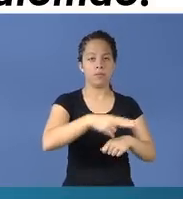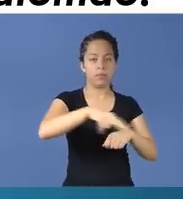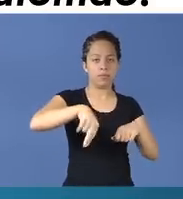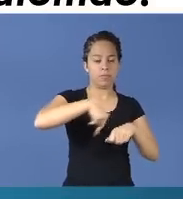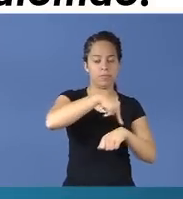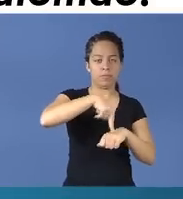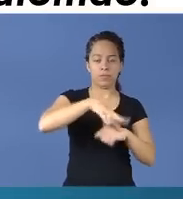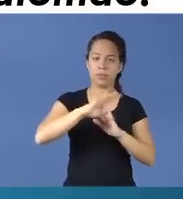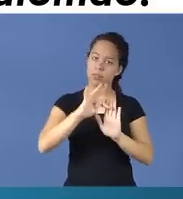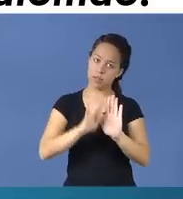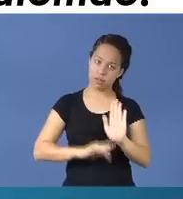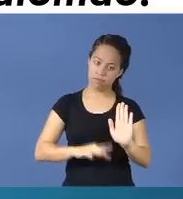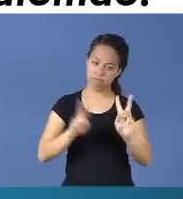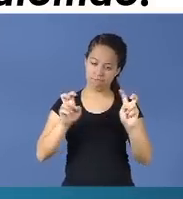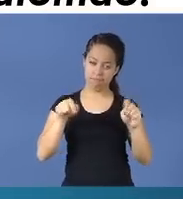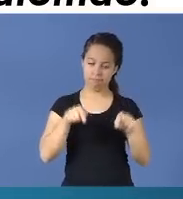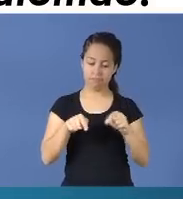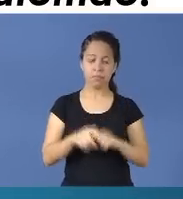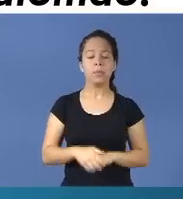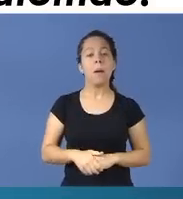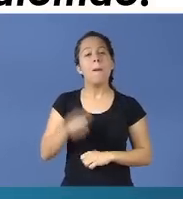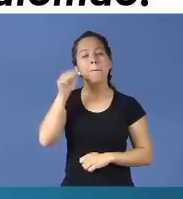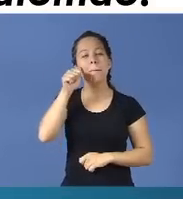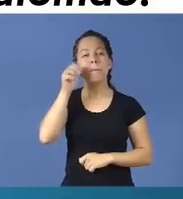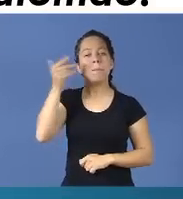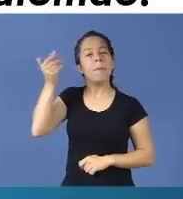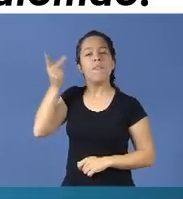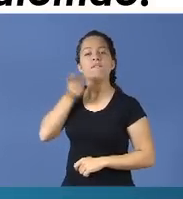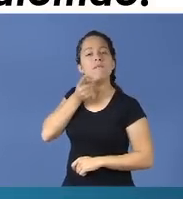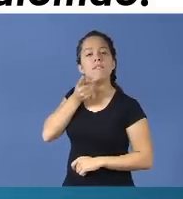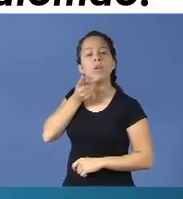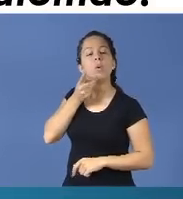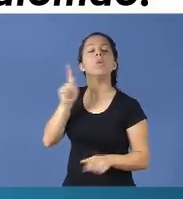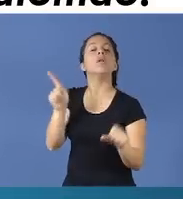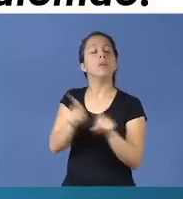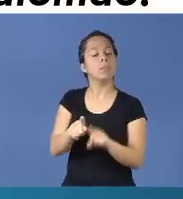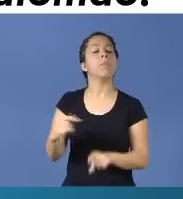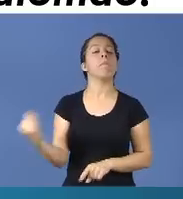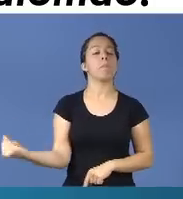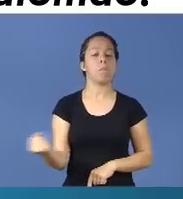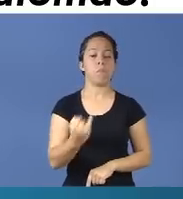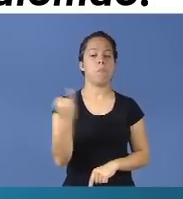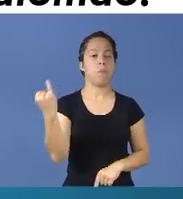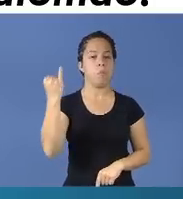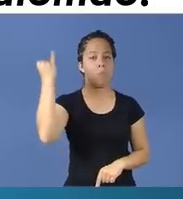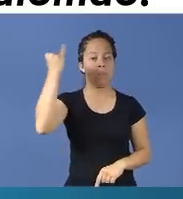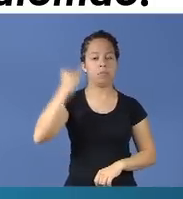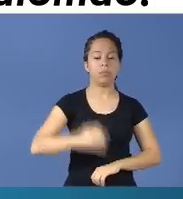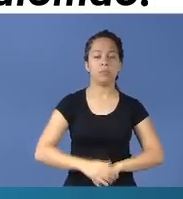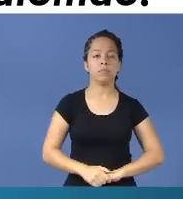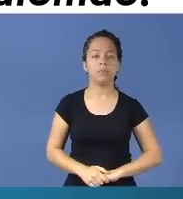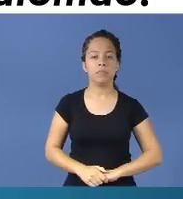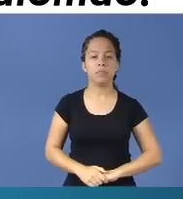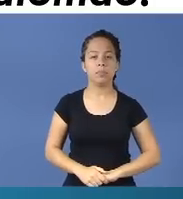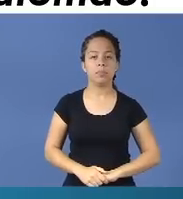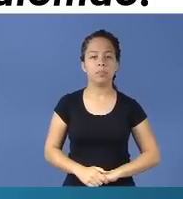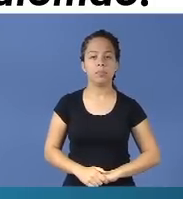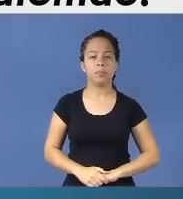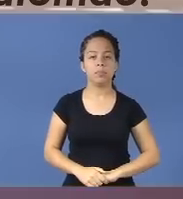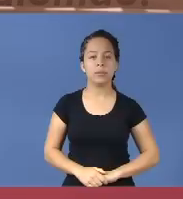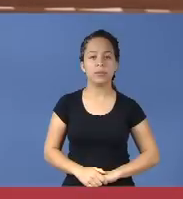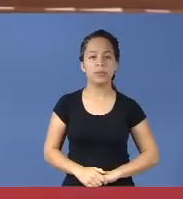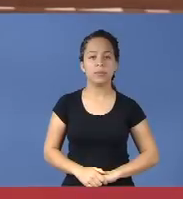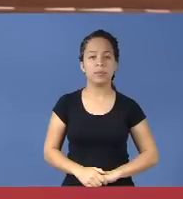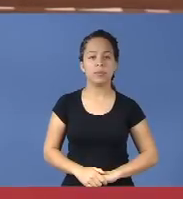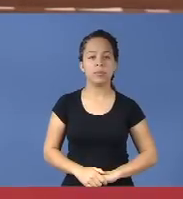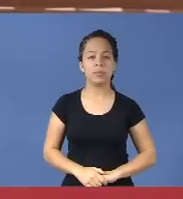o texto. A irmã também naquela hora citou o texto, só 11, que a pergunta às vezes vem 11, um pouco, 45. Né? Mas foi 11,